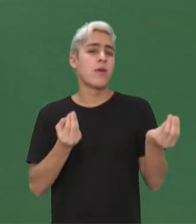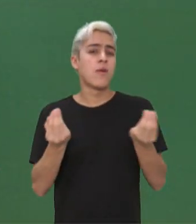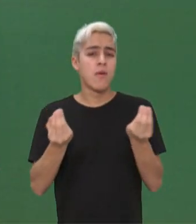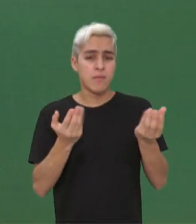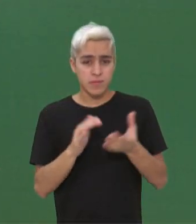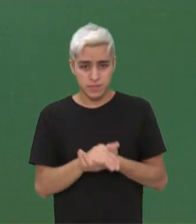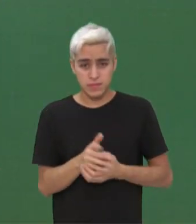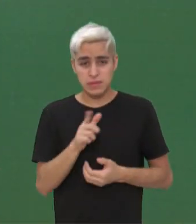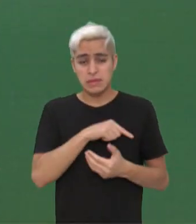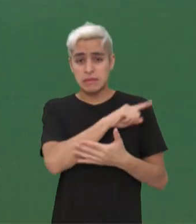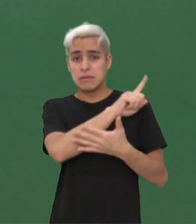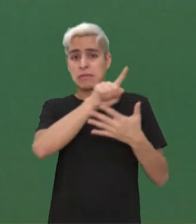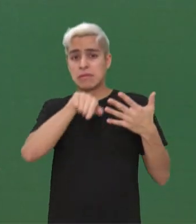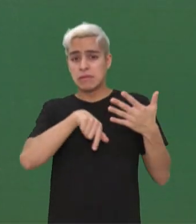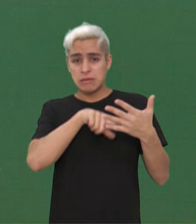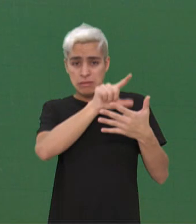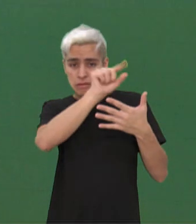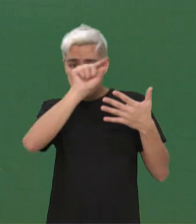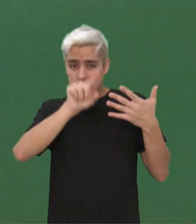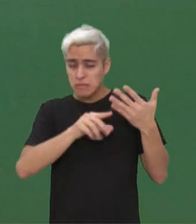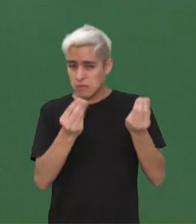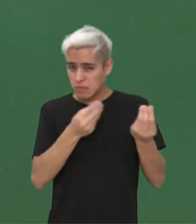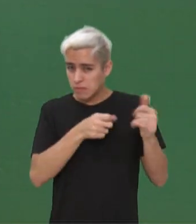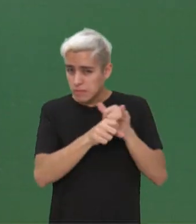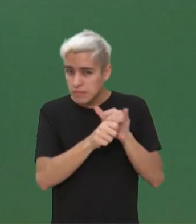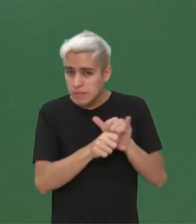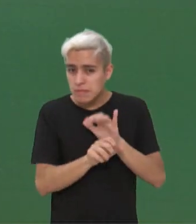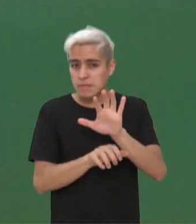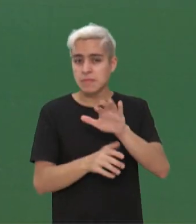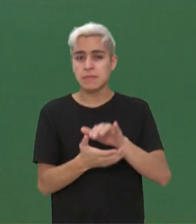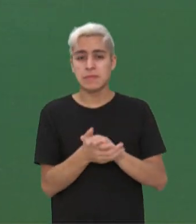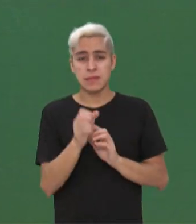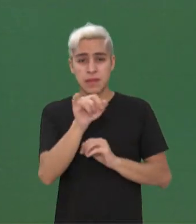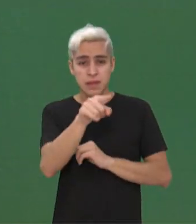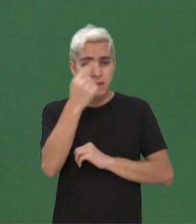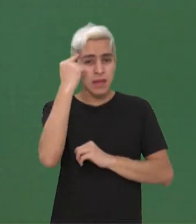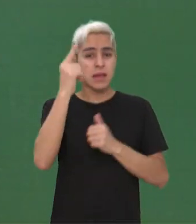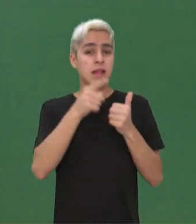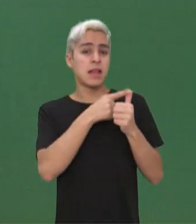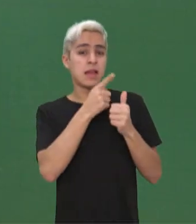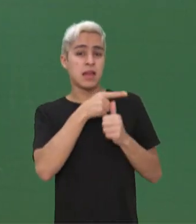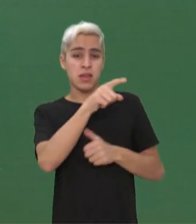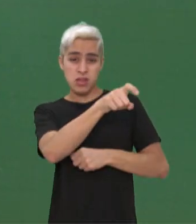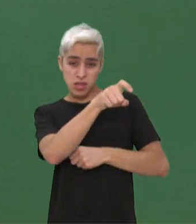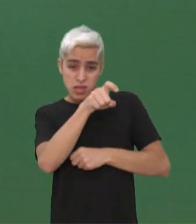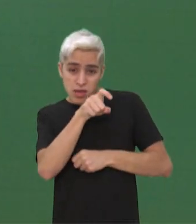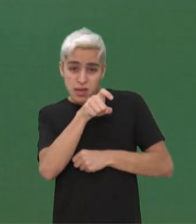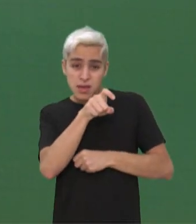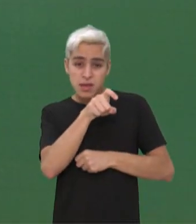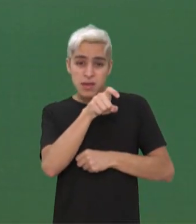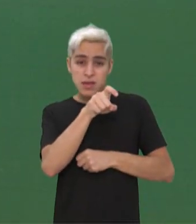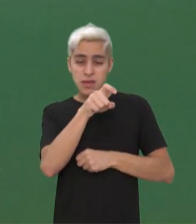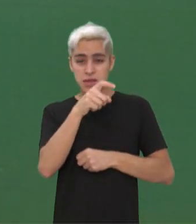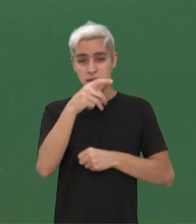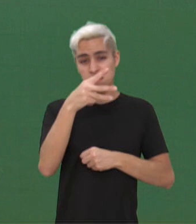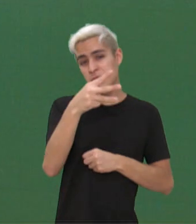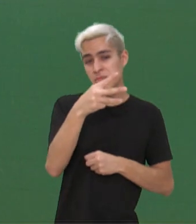Tem várias opções, né? Bem, se a gente pensar no x é